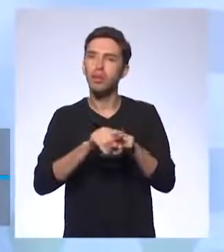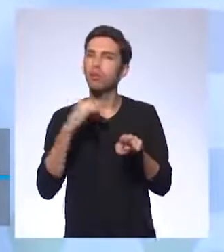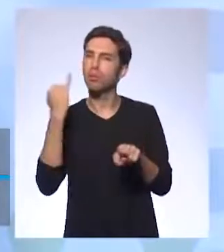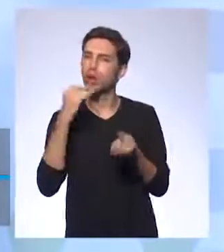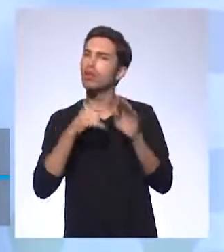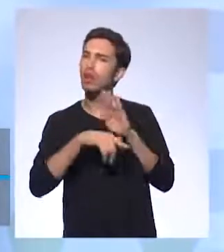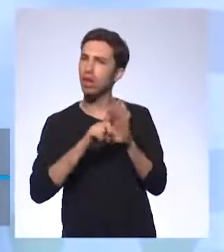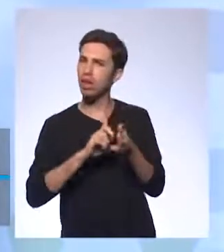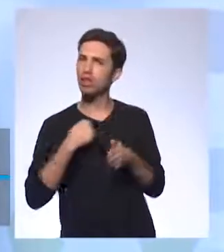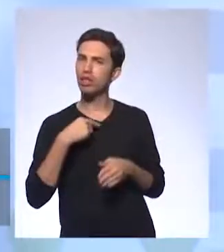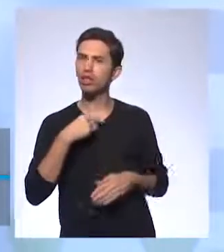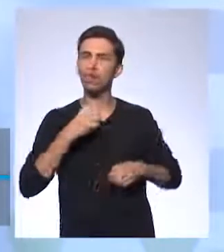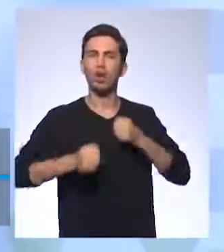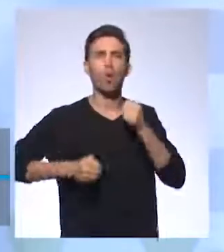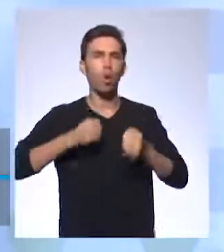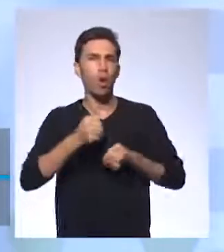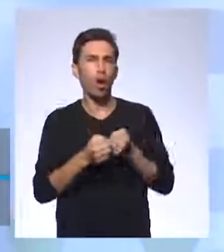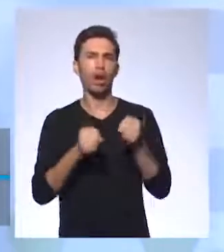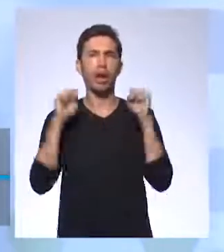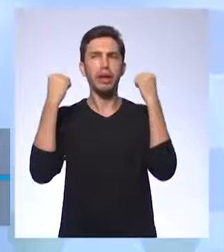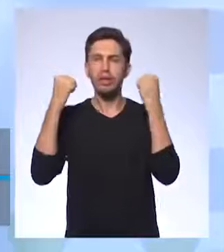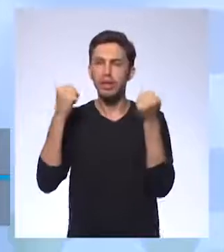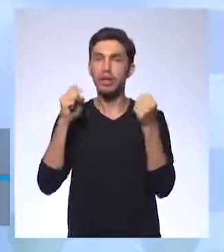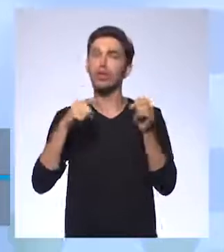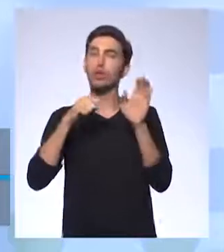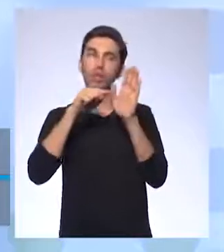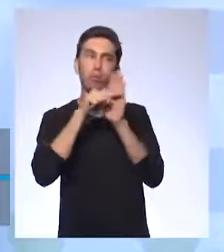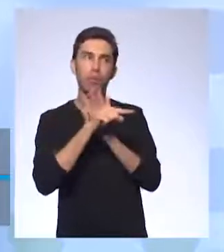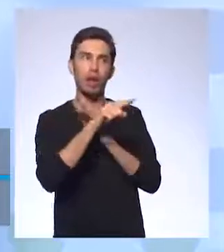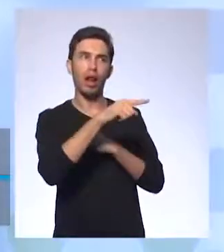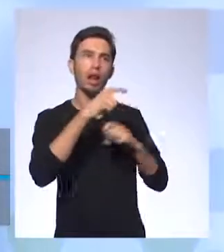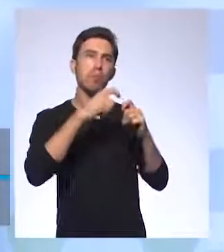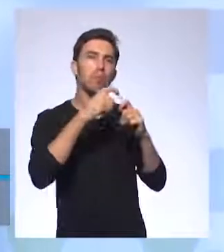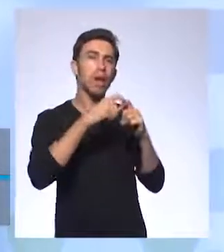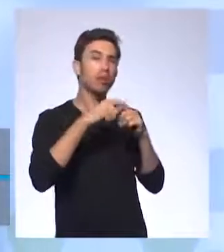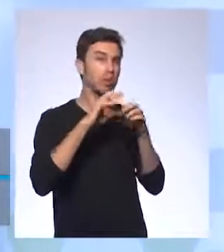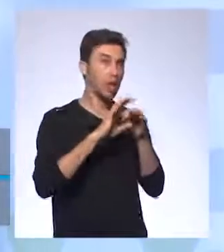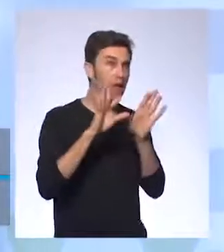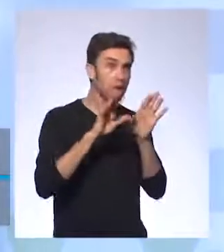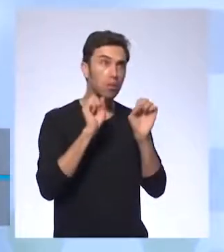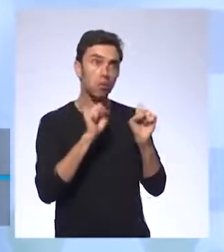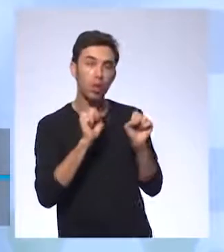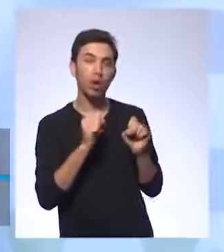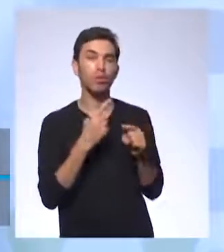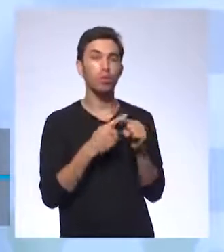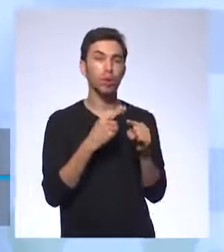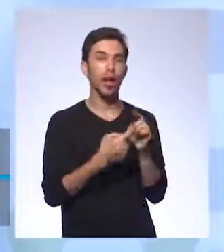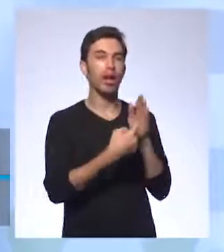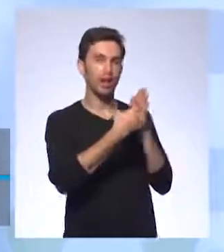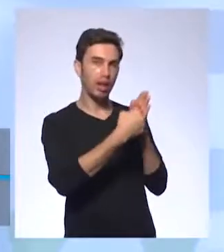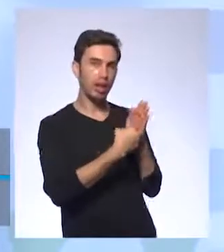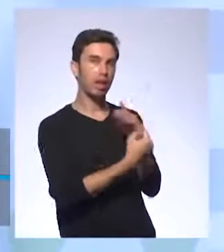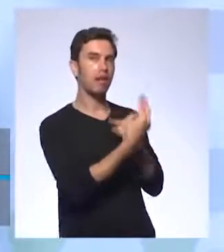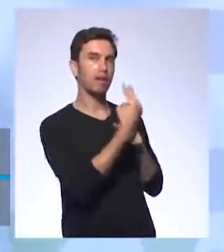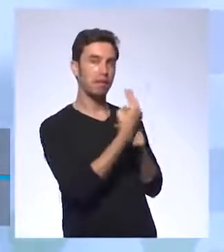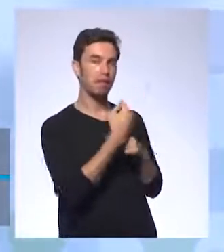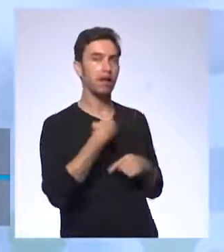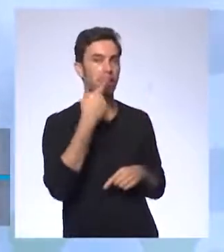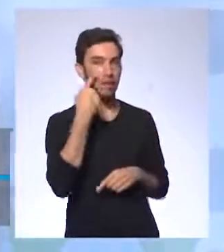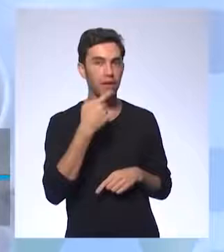exercício que você pode fazer e sempre o acompanhamento de um profissional de educação física, mas é importante você fazer atividade física, tá